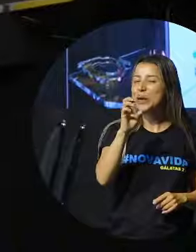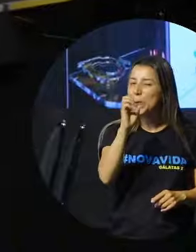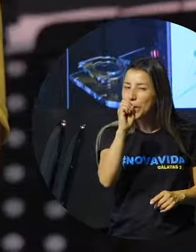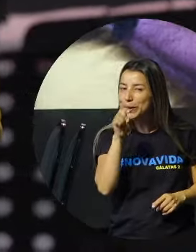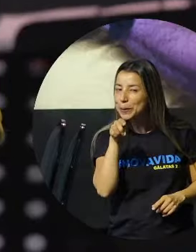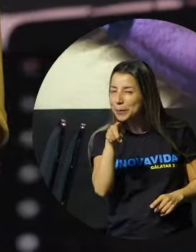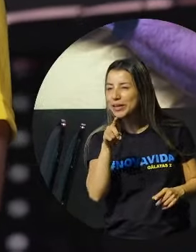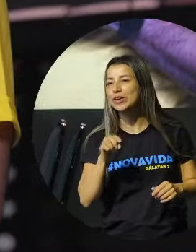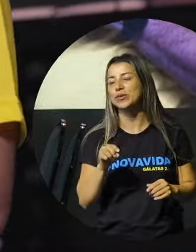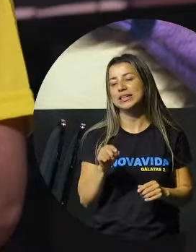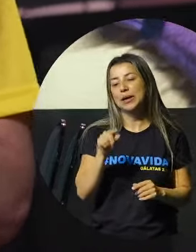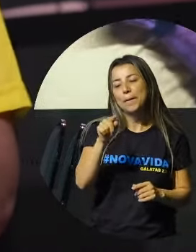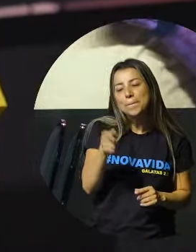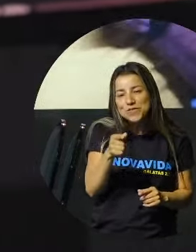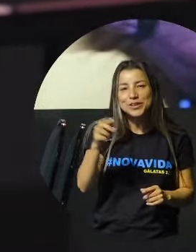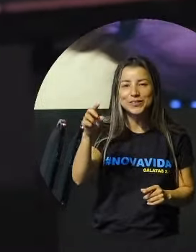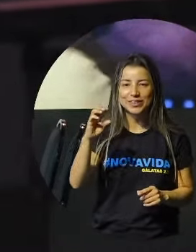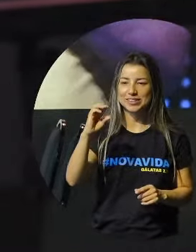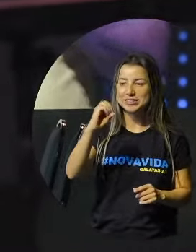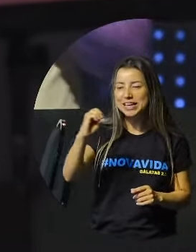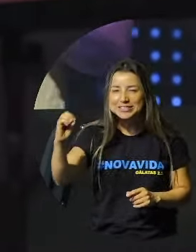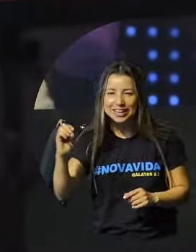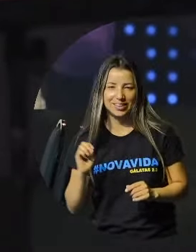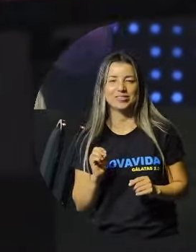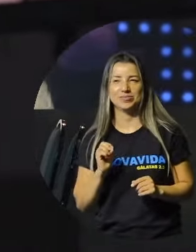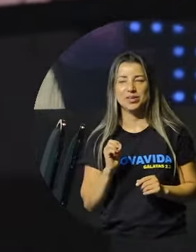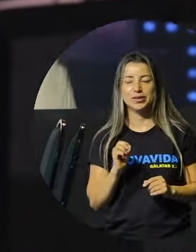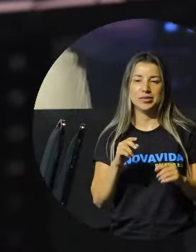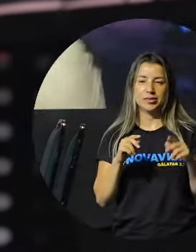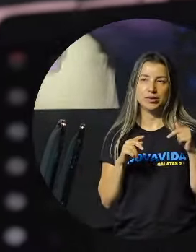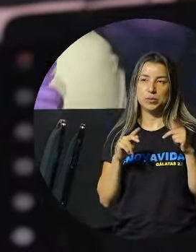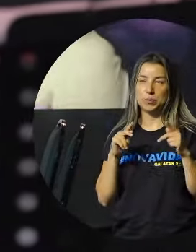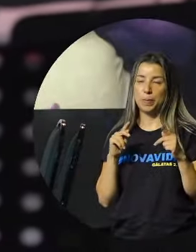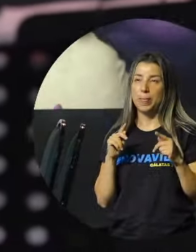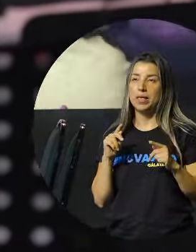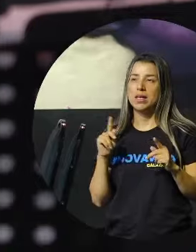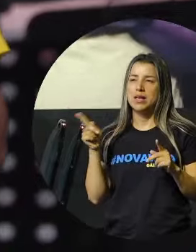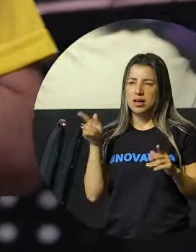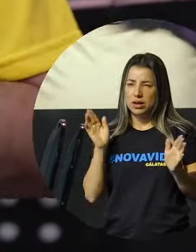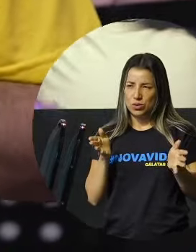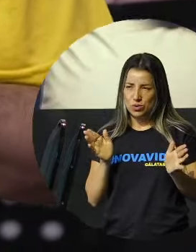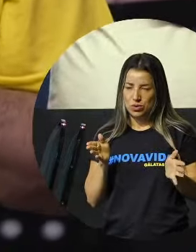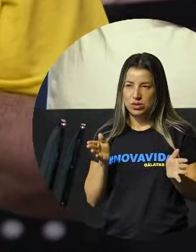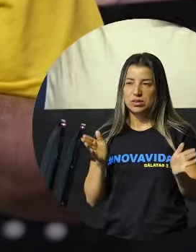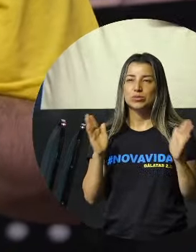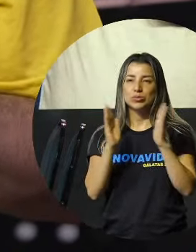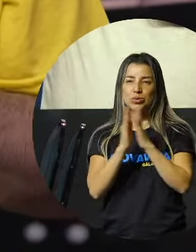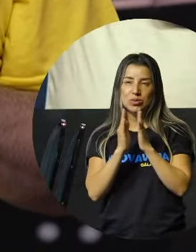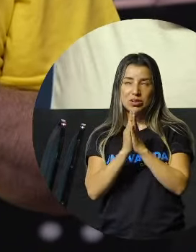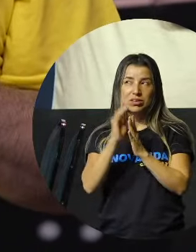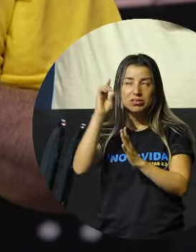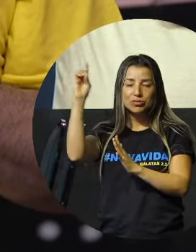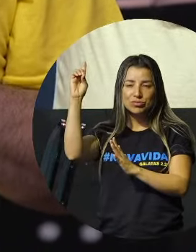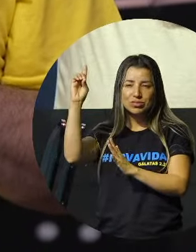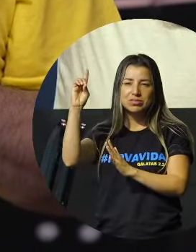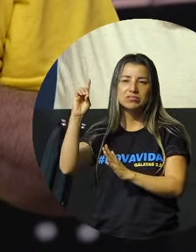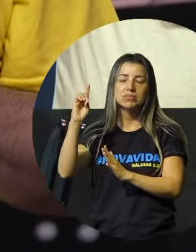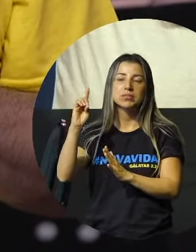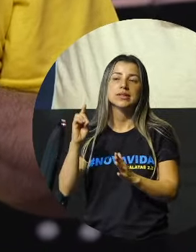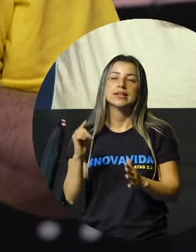R$50.000,02, no centavo lá, entendeu? E o Pix, irmãos, nós vamos orar. Ó Deus,